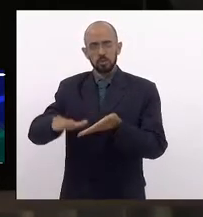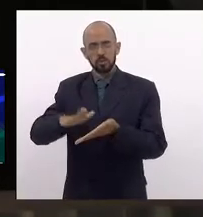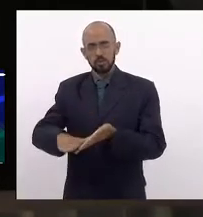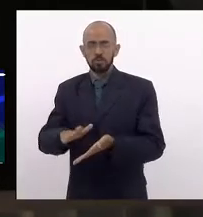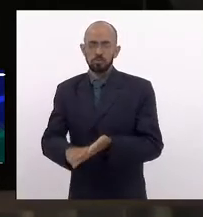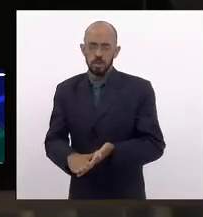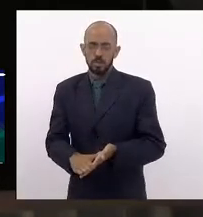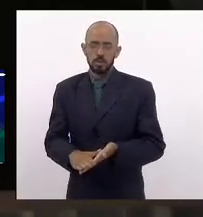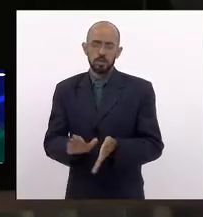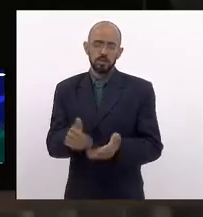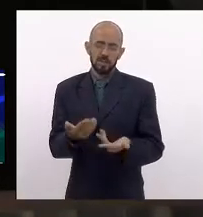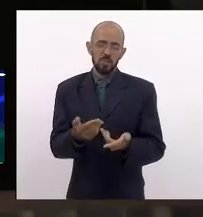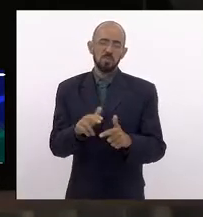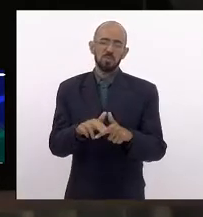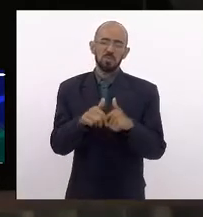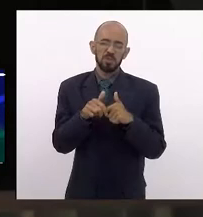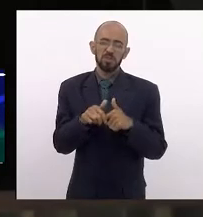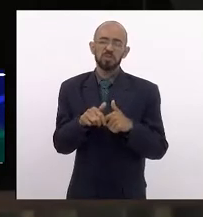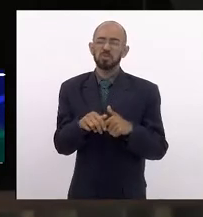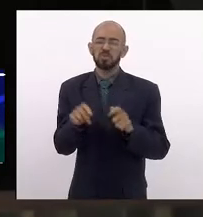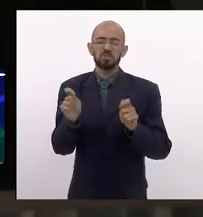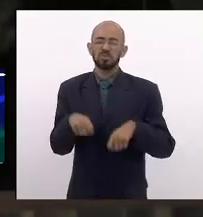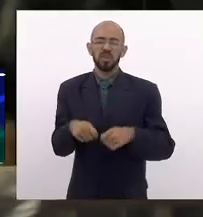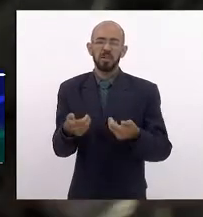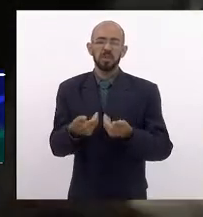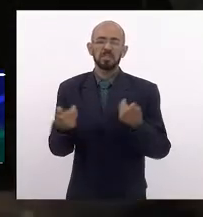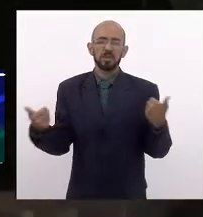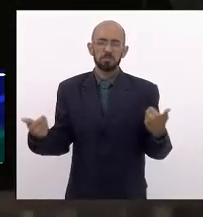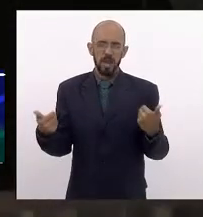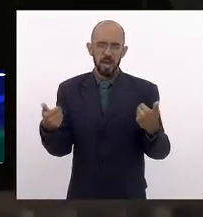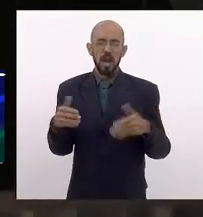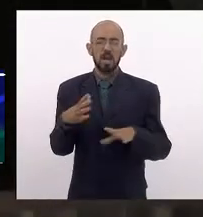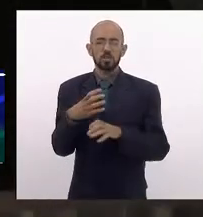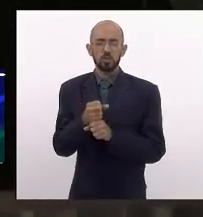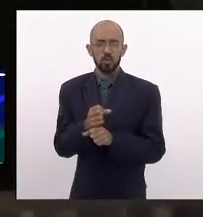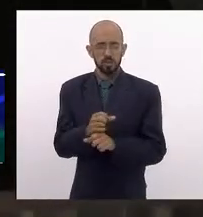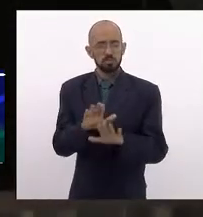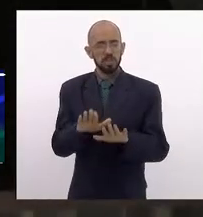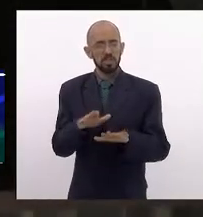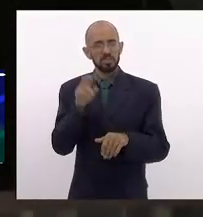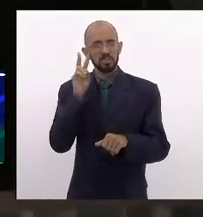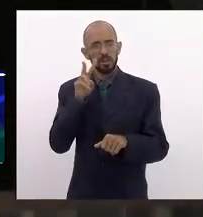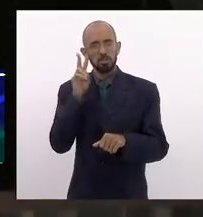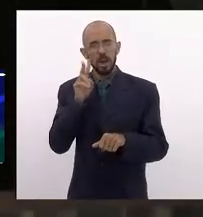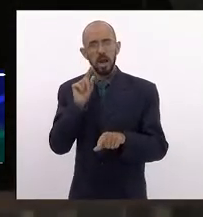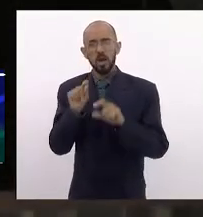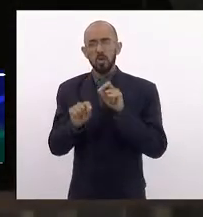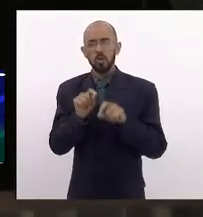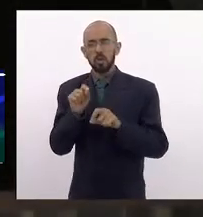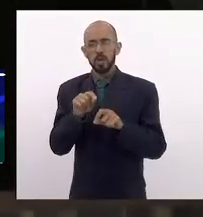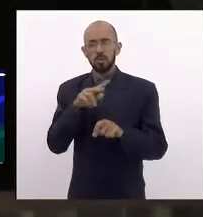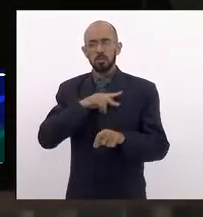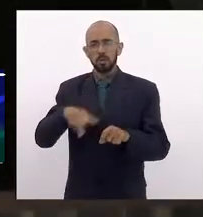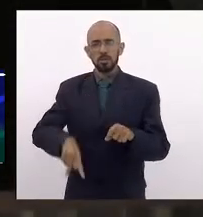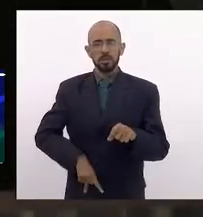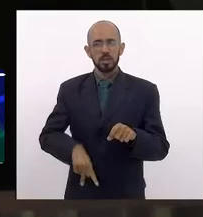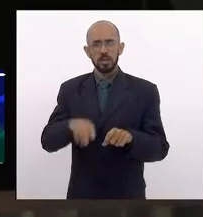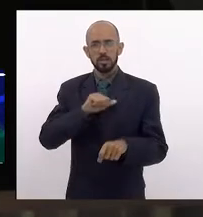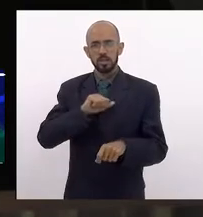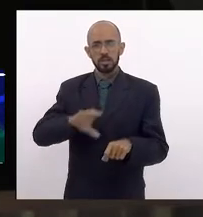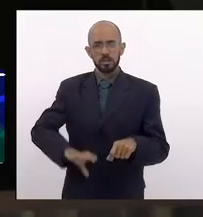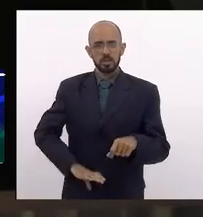não podendo ter a separação das contas mas eu quero lembrar o presidente André Ceciliano